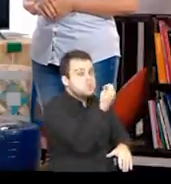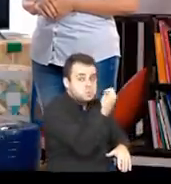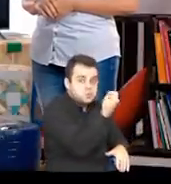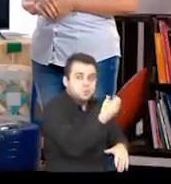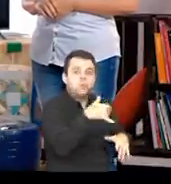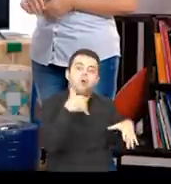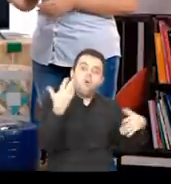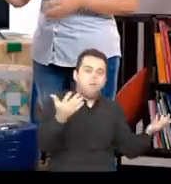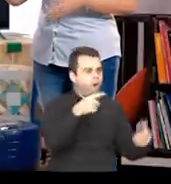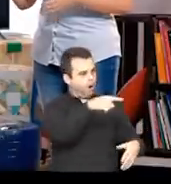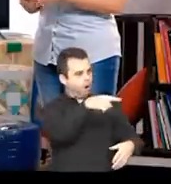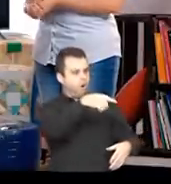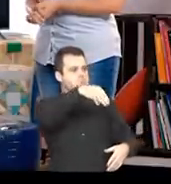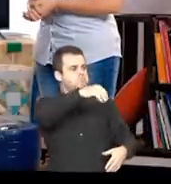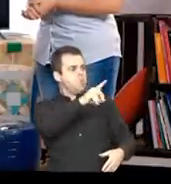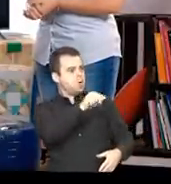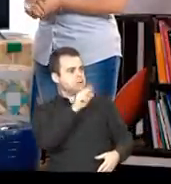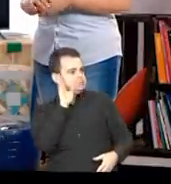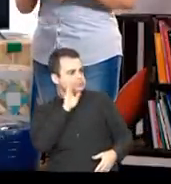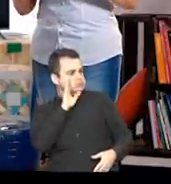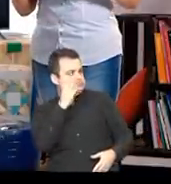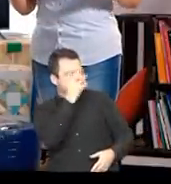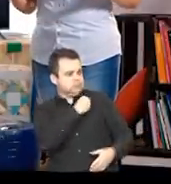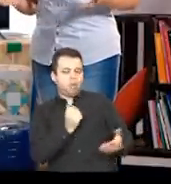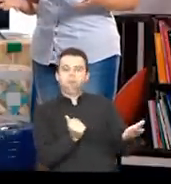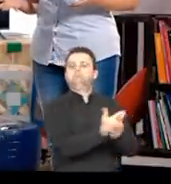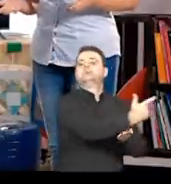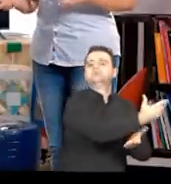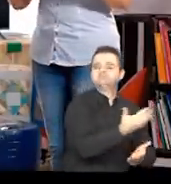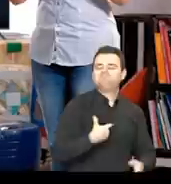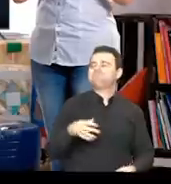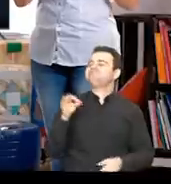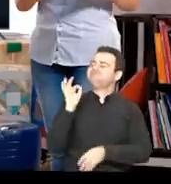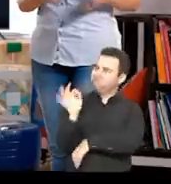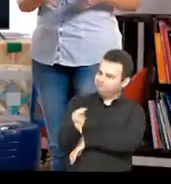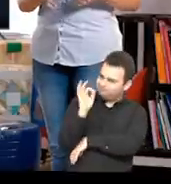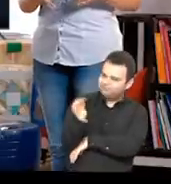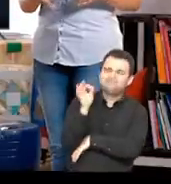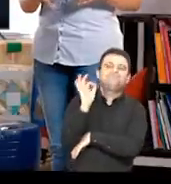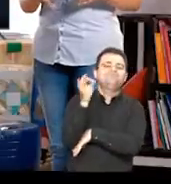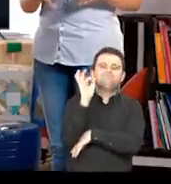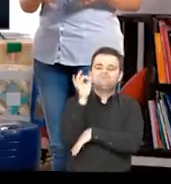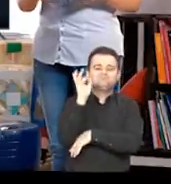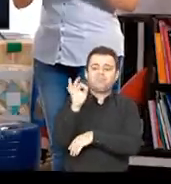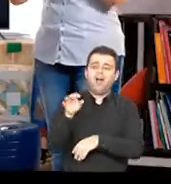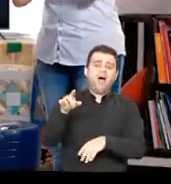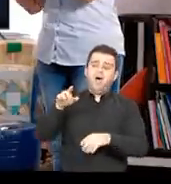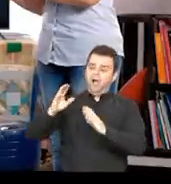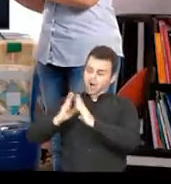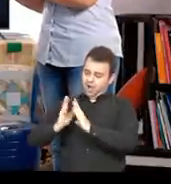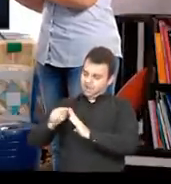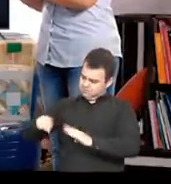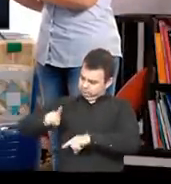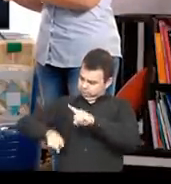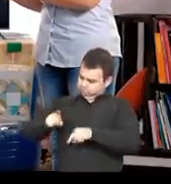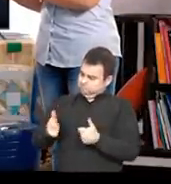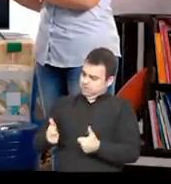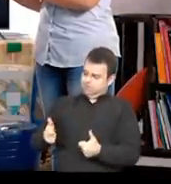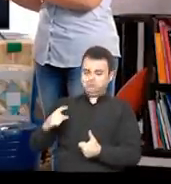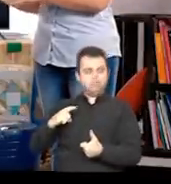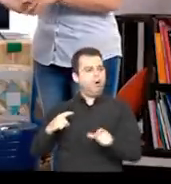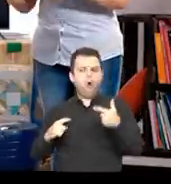mesmo que está na moda? Ah, é verdade. Quantas vezes a gente tem uma coisa que ainda tá boa, mas vimos outra coisa